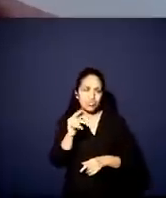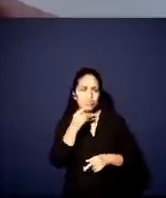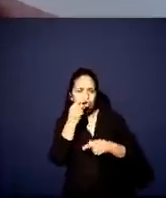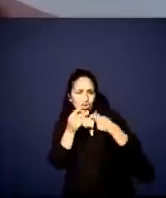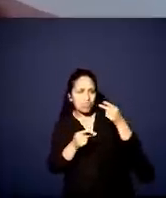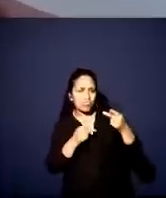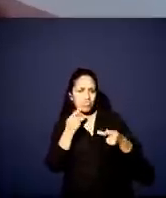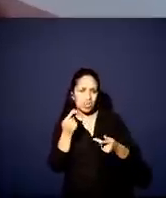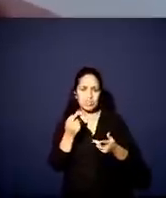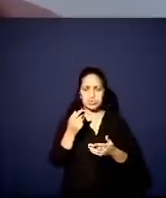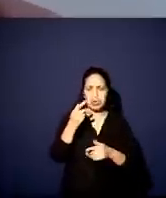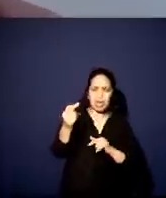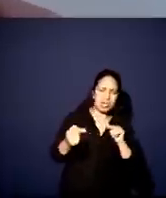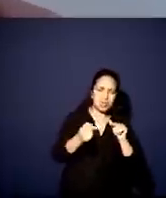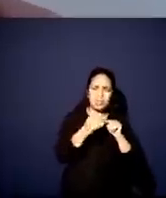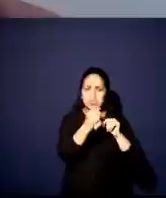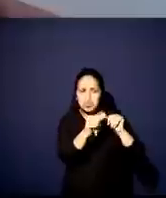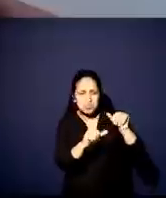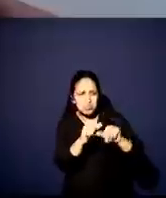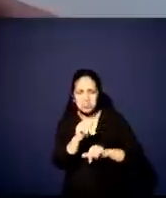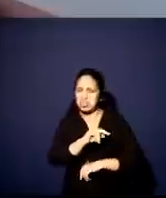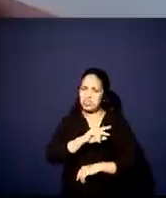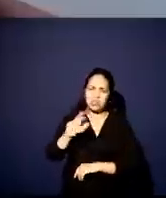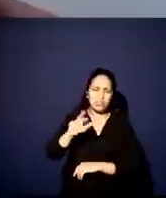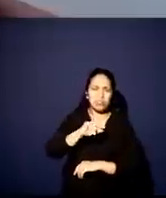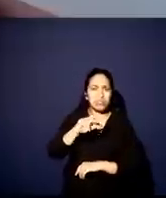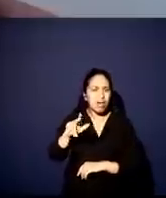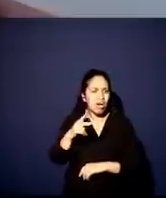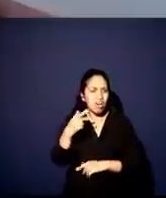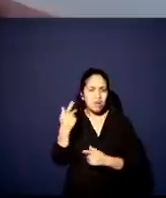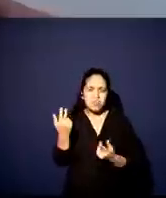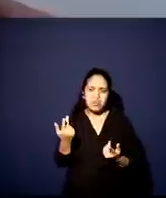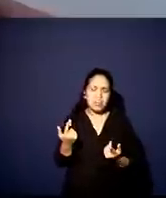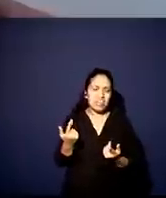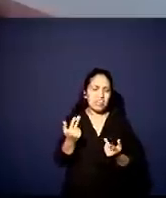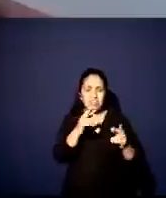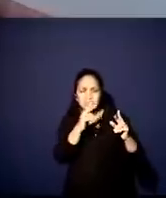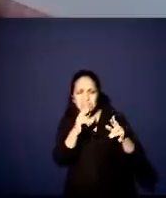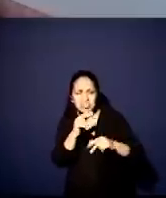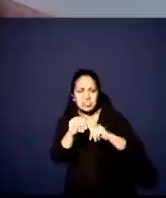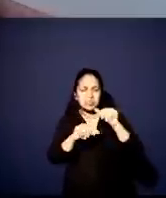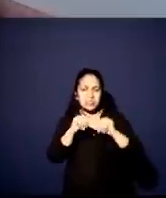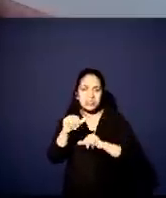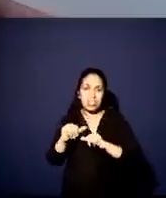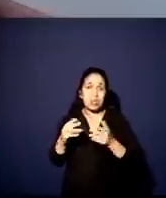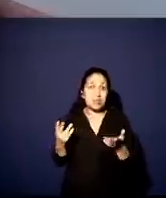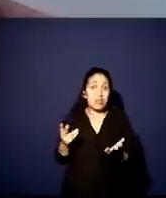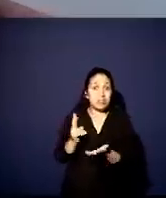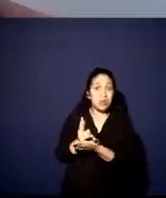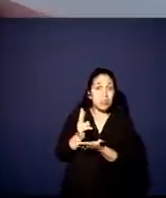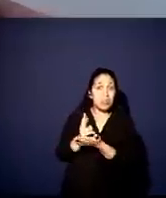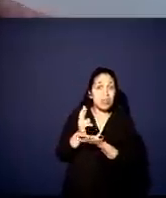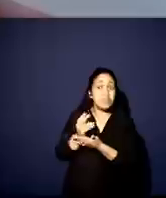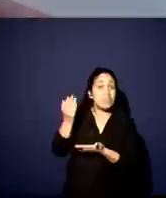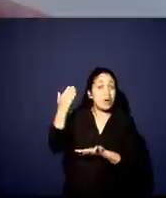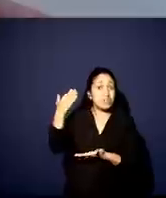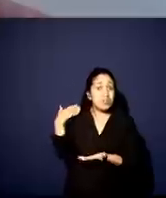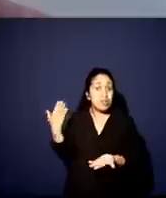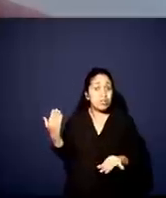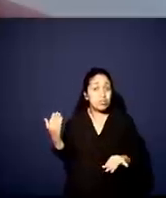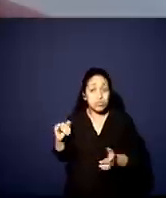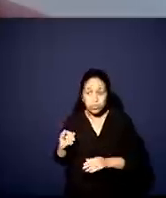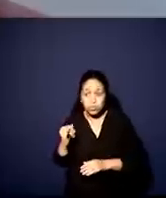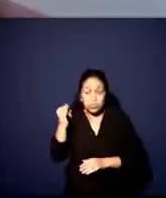dá para mudar a meta, porque vai desancorar as expectativas, eram os mesmos analistas que queriam que a taxa de juros fosse para